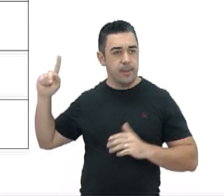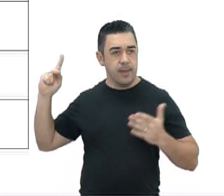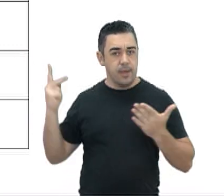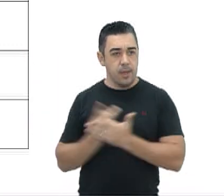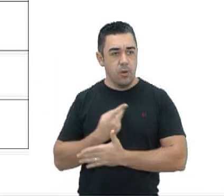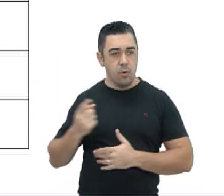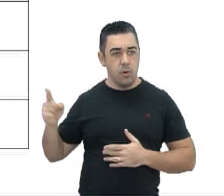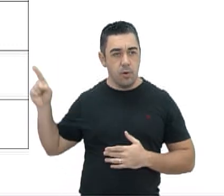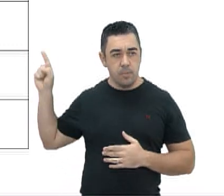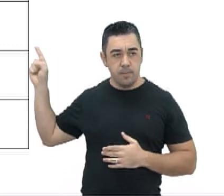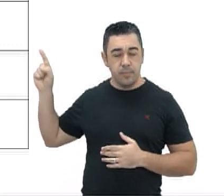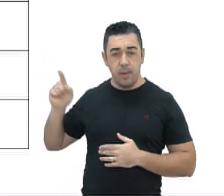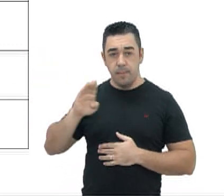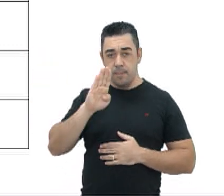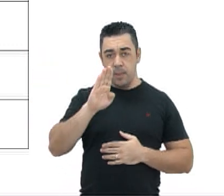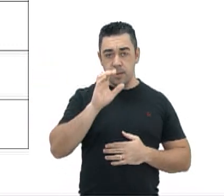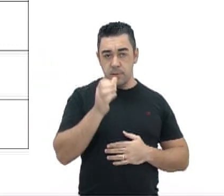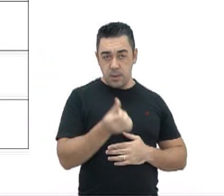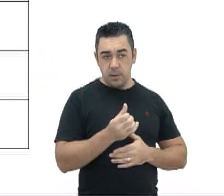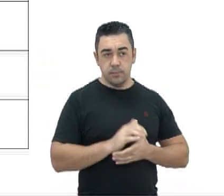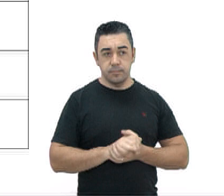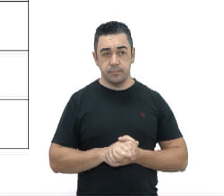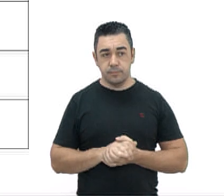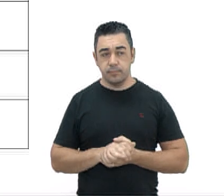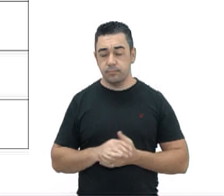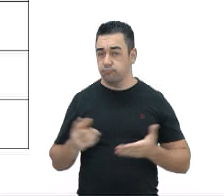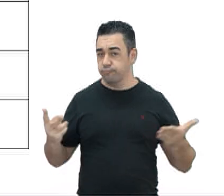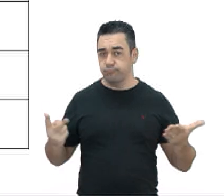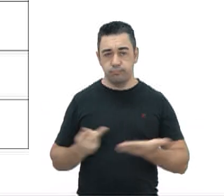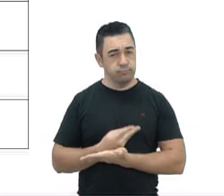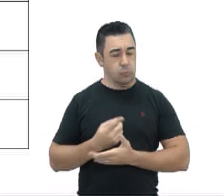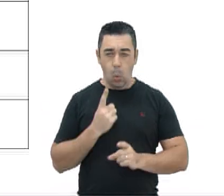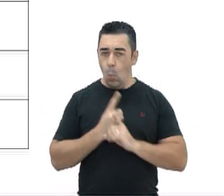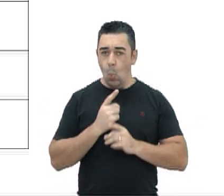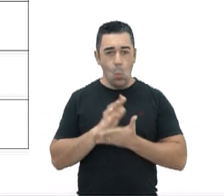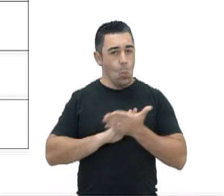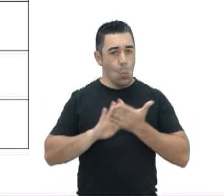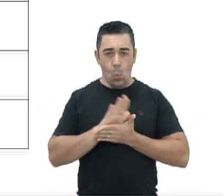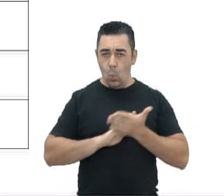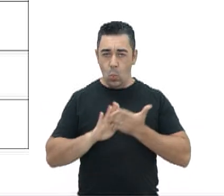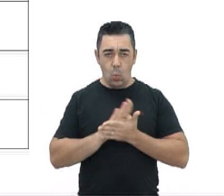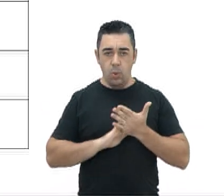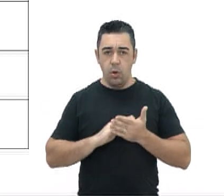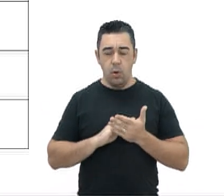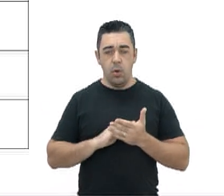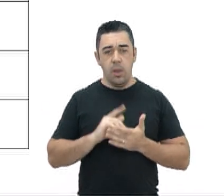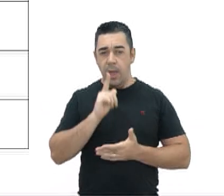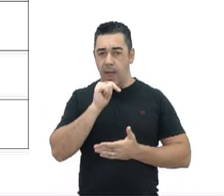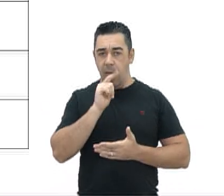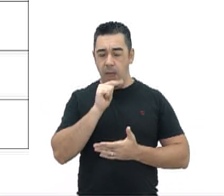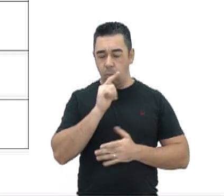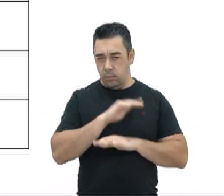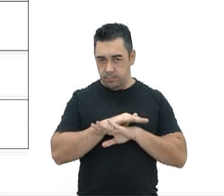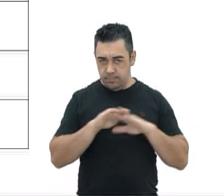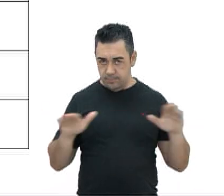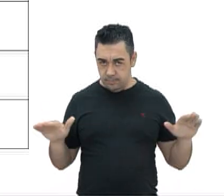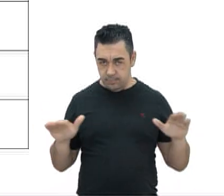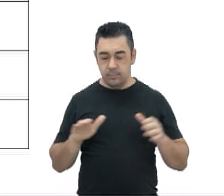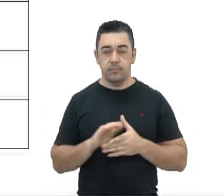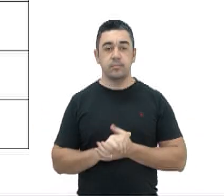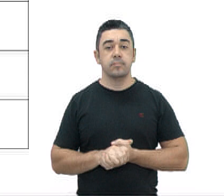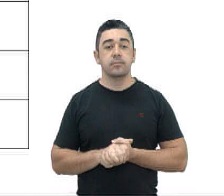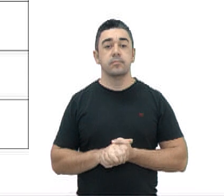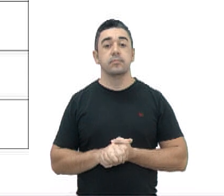Olha lá, letra B, número 6. Identificado o ponto de encontro da linha horizontal com a linha vertical por